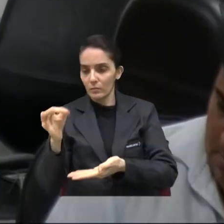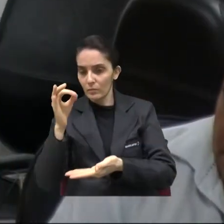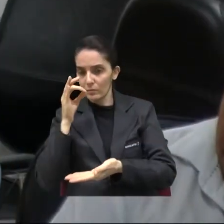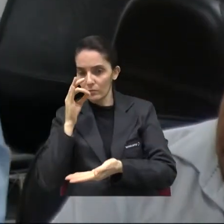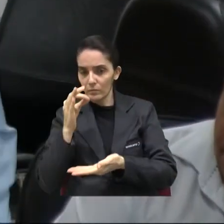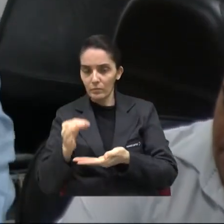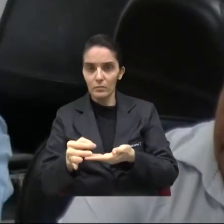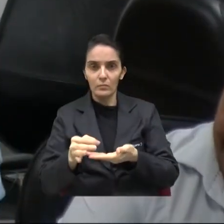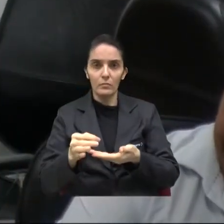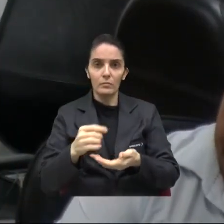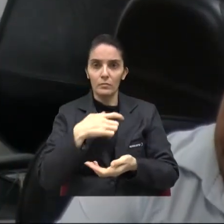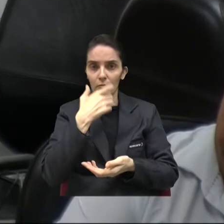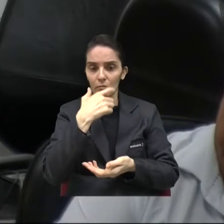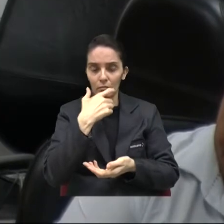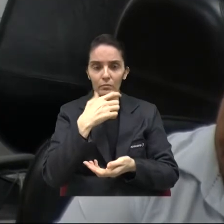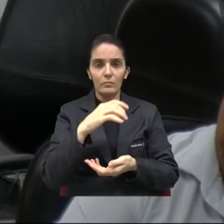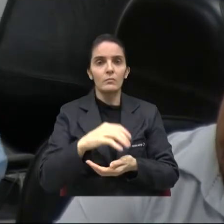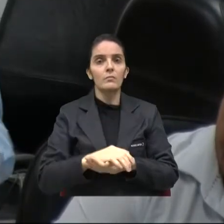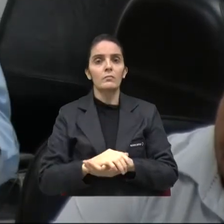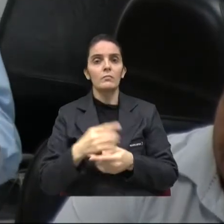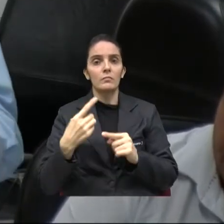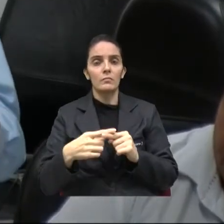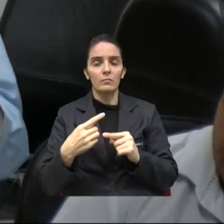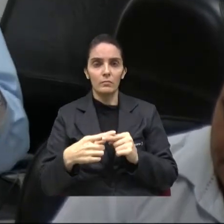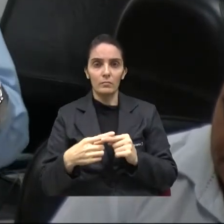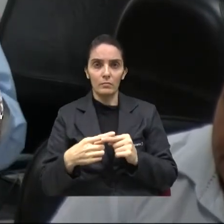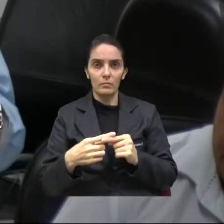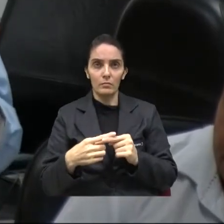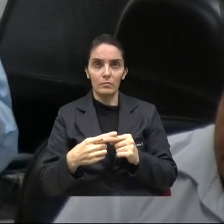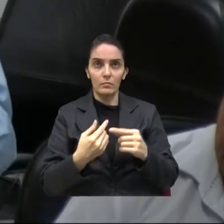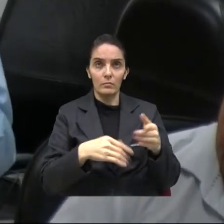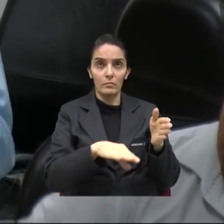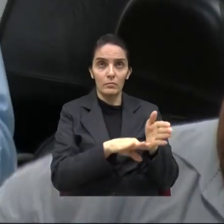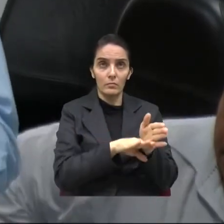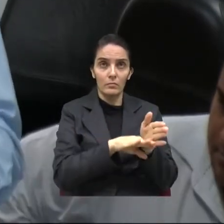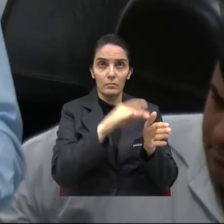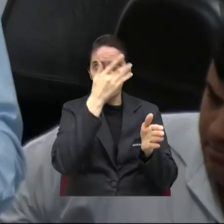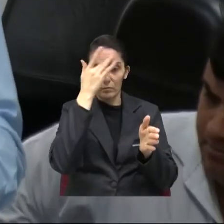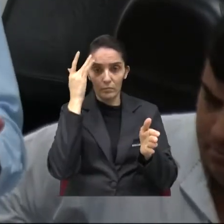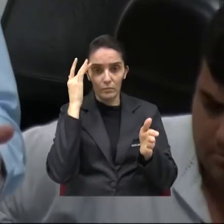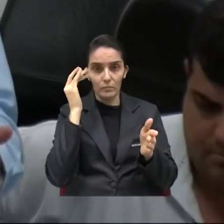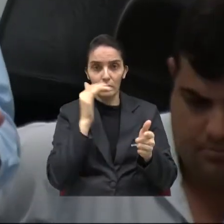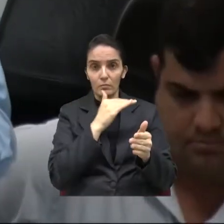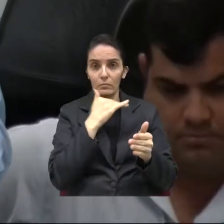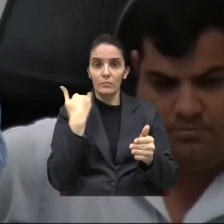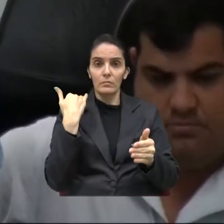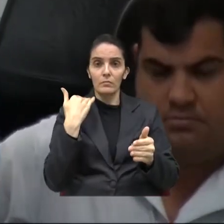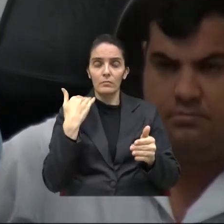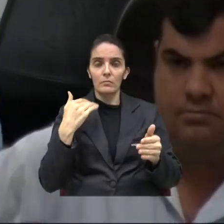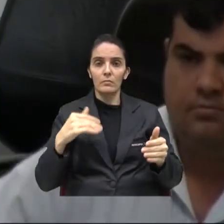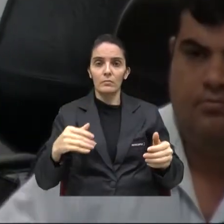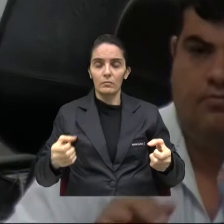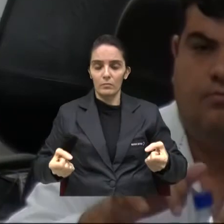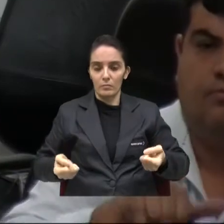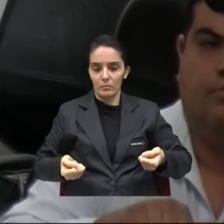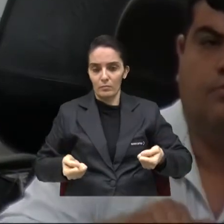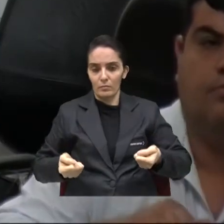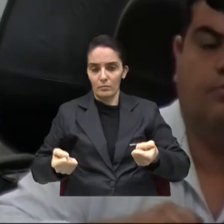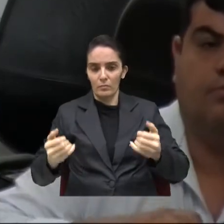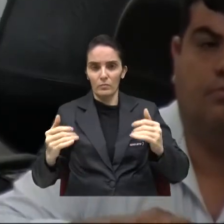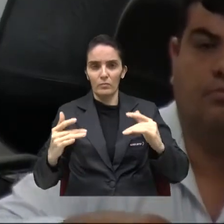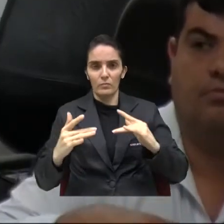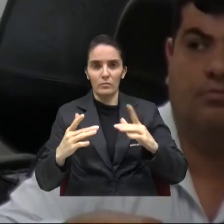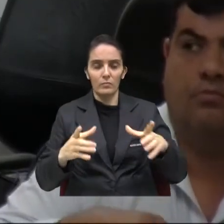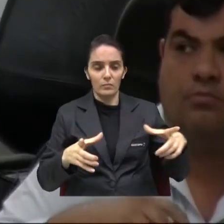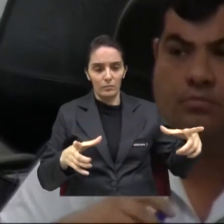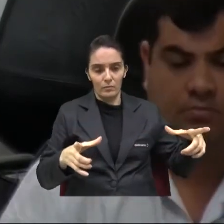uma bolacha, porque geralmente quando chega o corpo da pessoa que faleceu, já vem aquela caixa da funerária com bolacha, com um monte